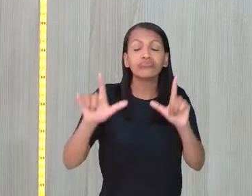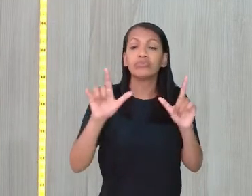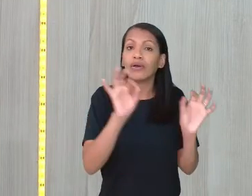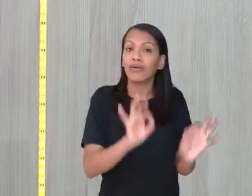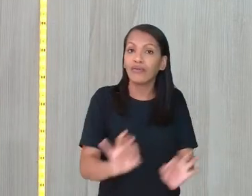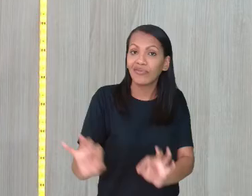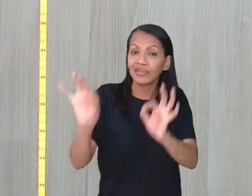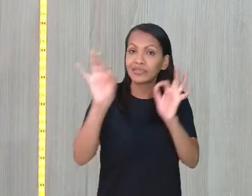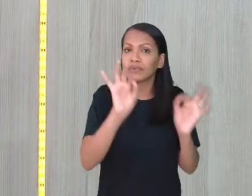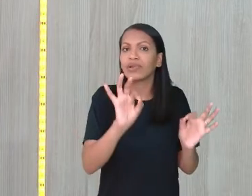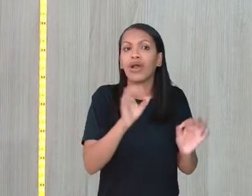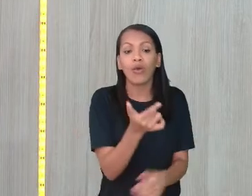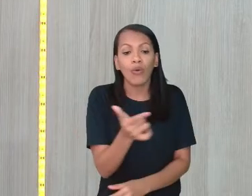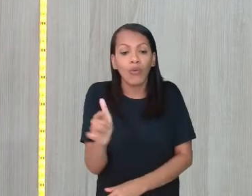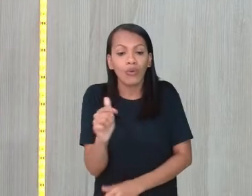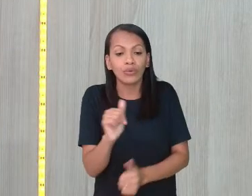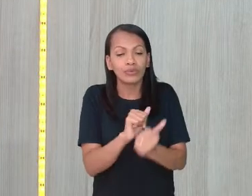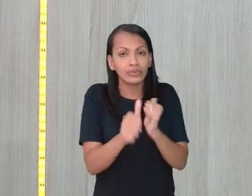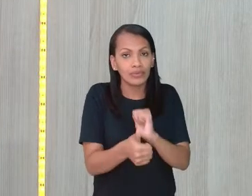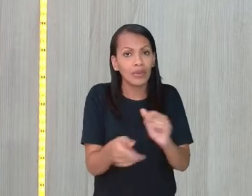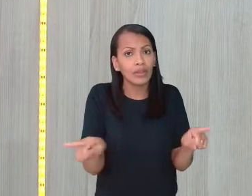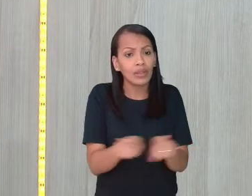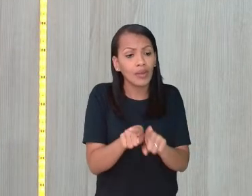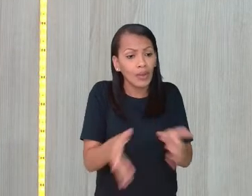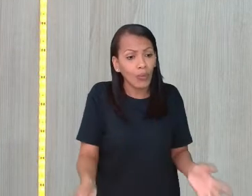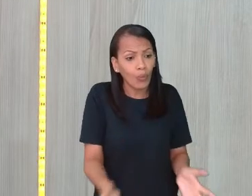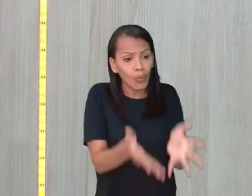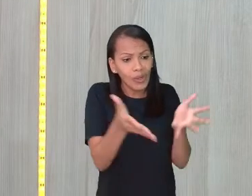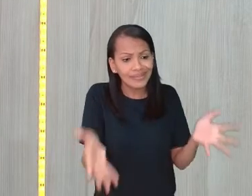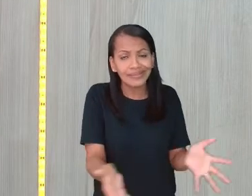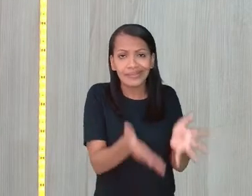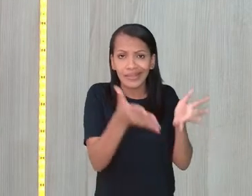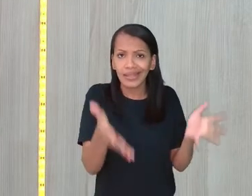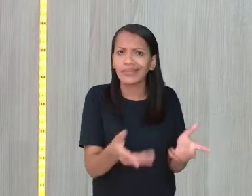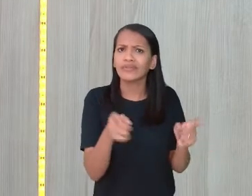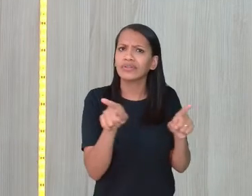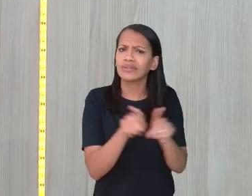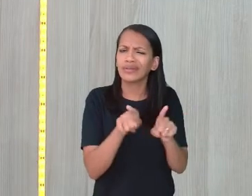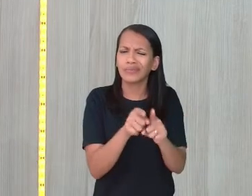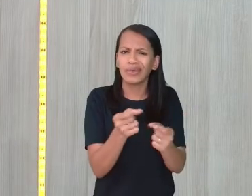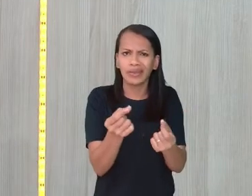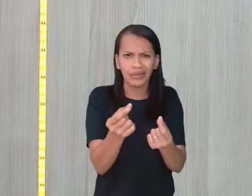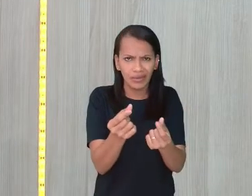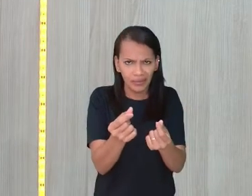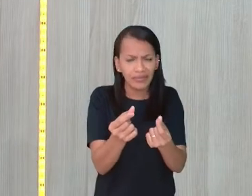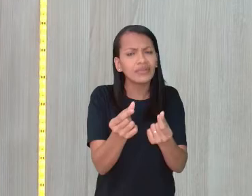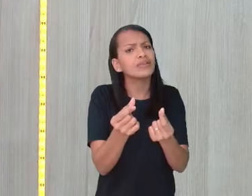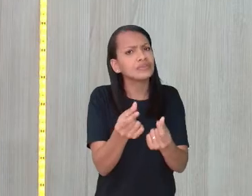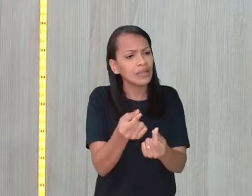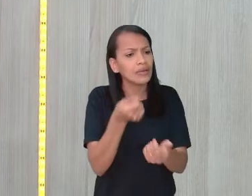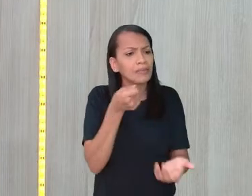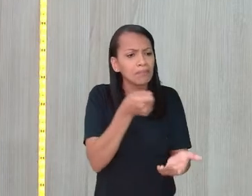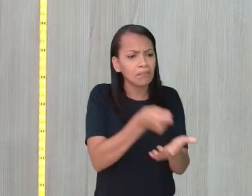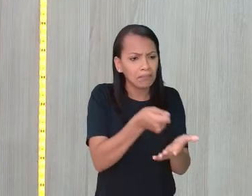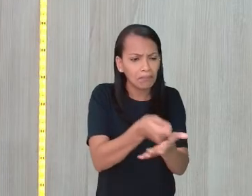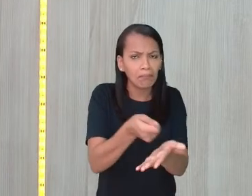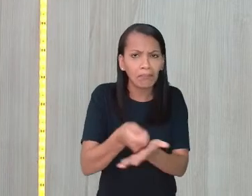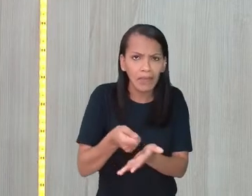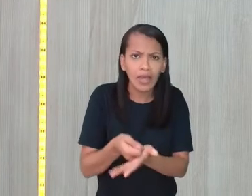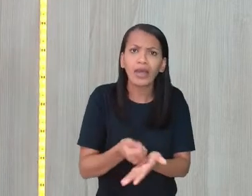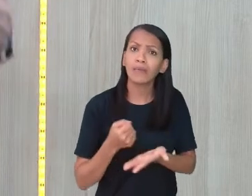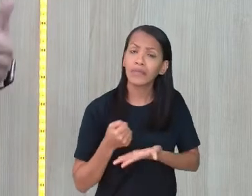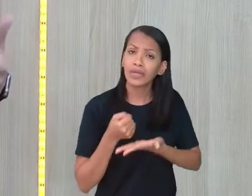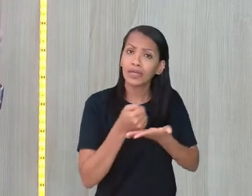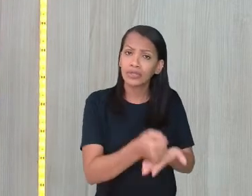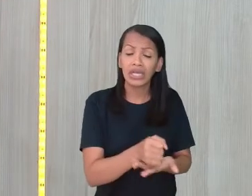também que você falou, né, em relação a essa questão financeira mesmo, né? Porque se você ganha um auxílio